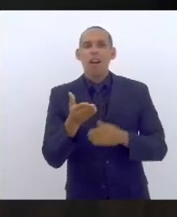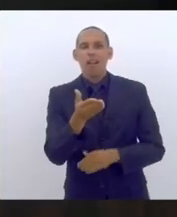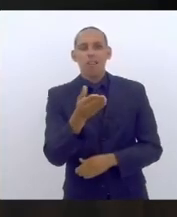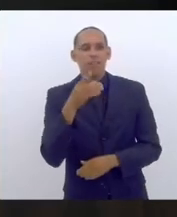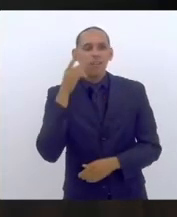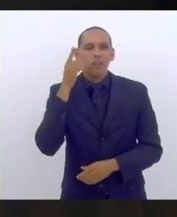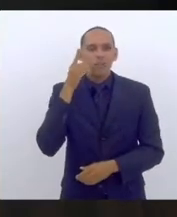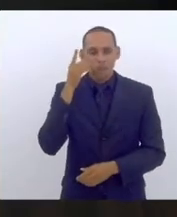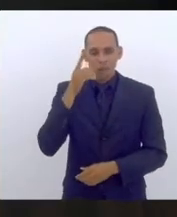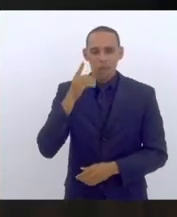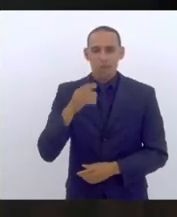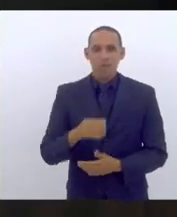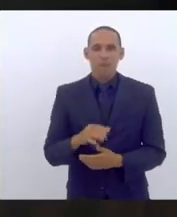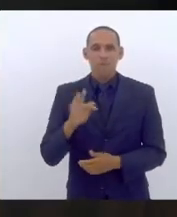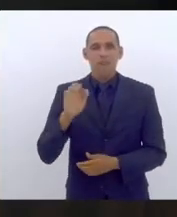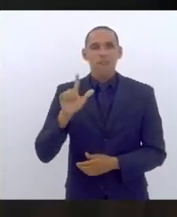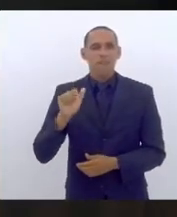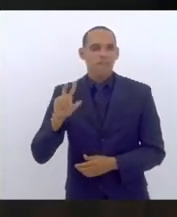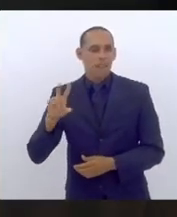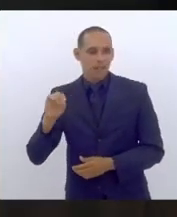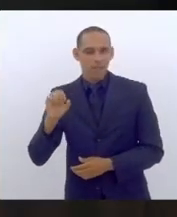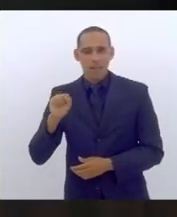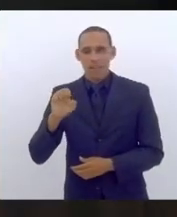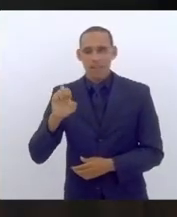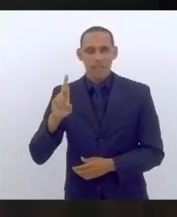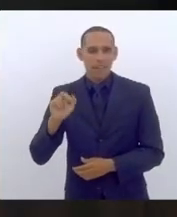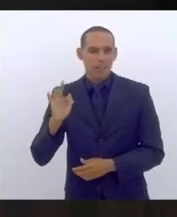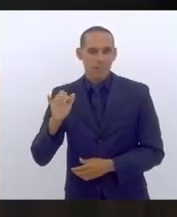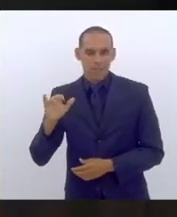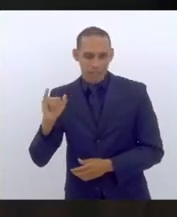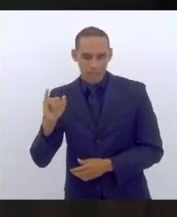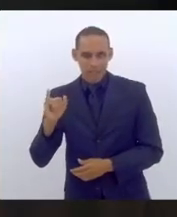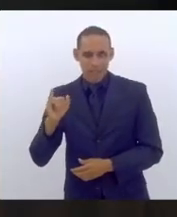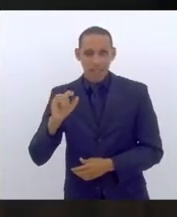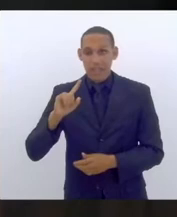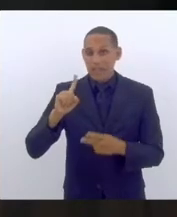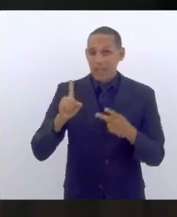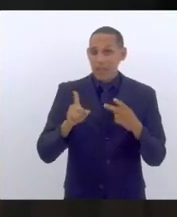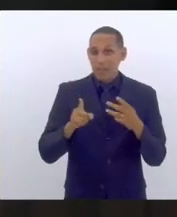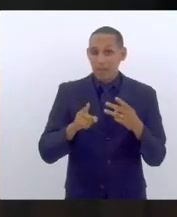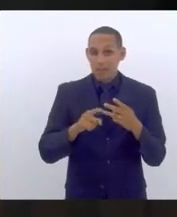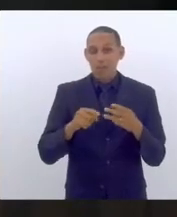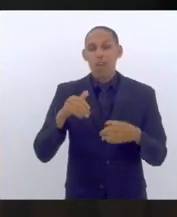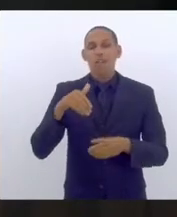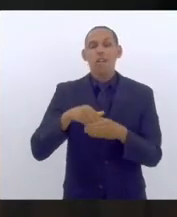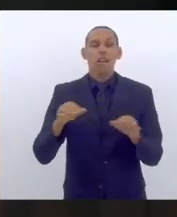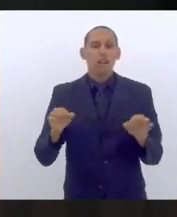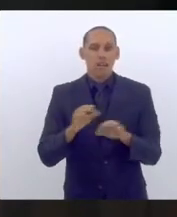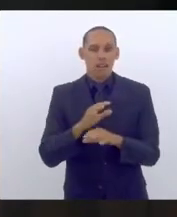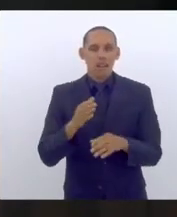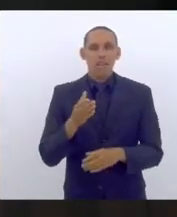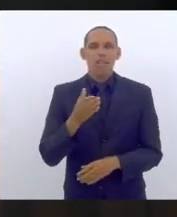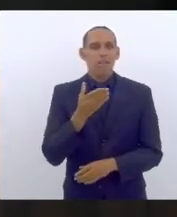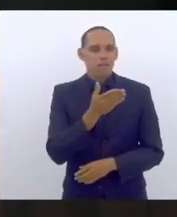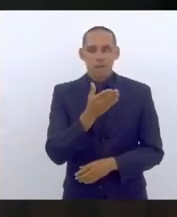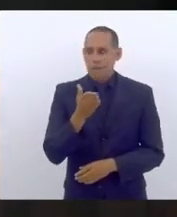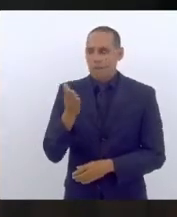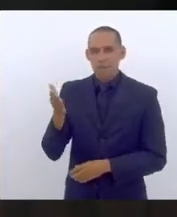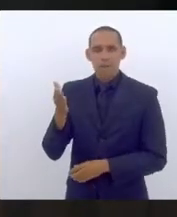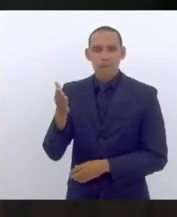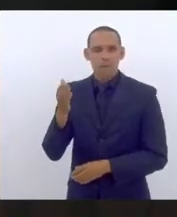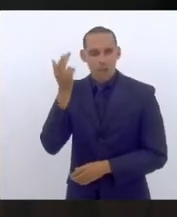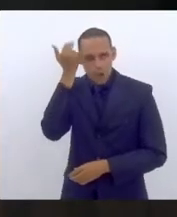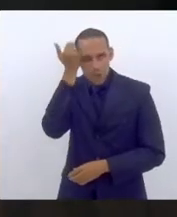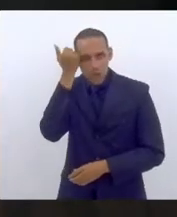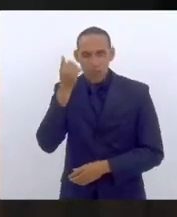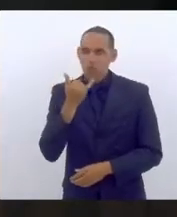deputado Flávio serafini encerro em seguida encerra votação a deputado Flávio Serafina e deputado